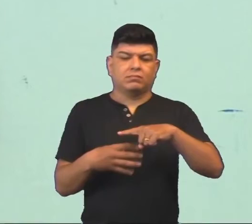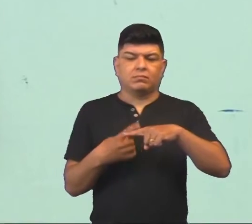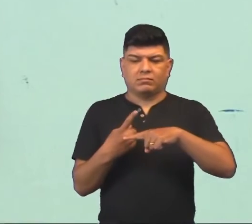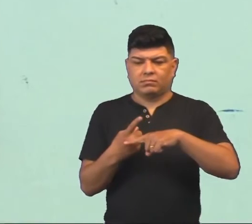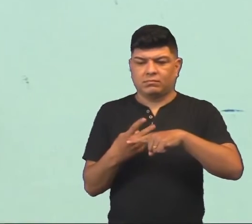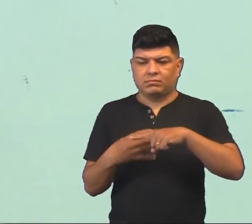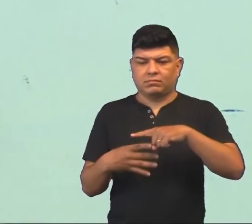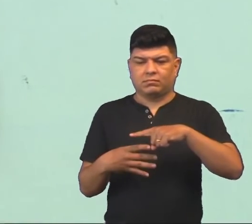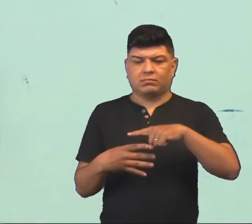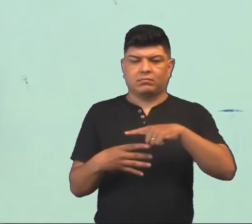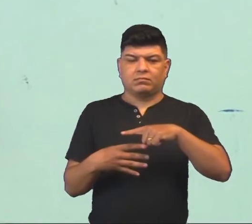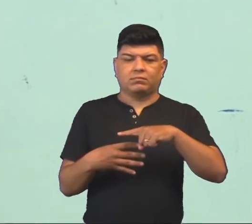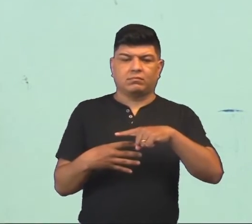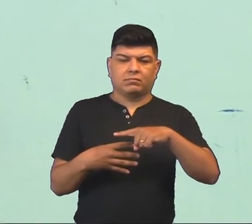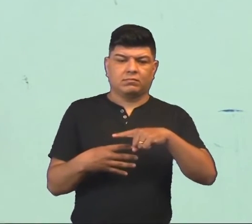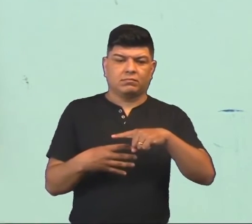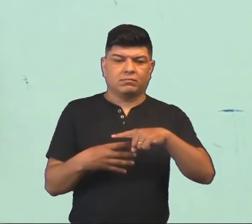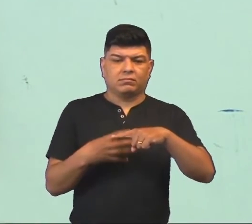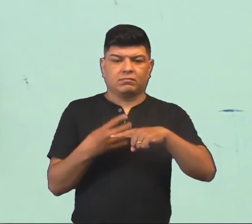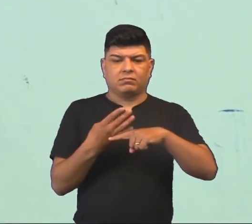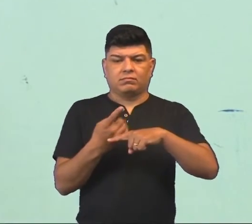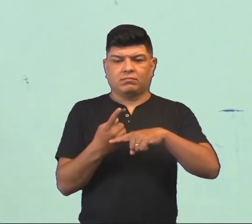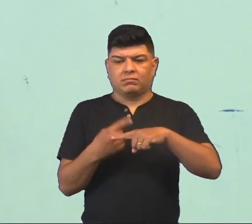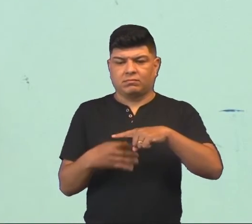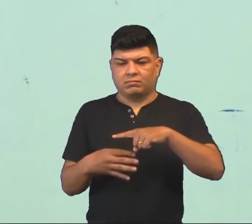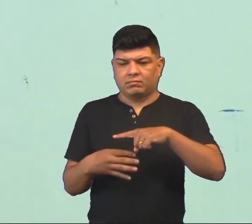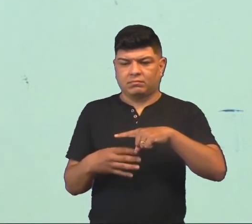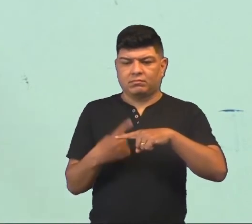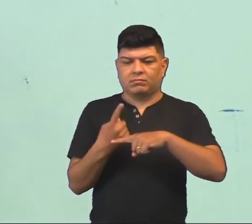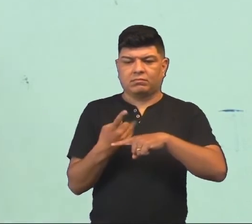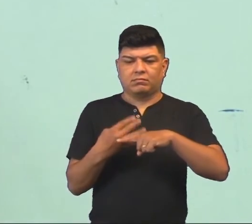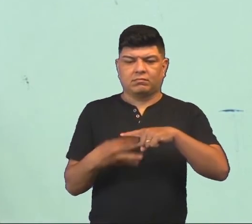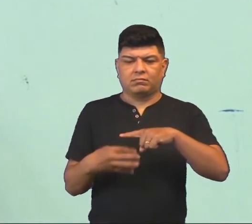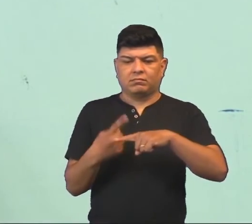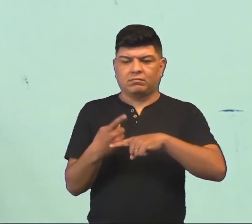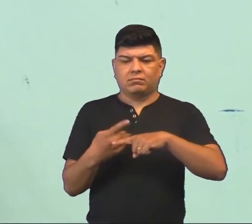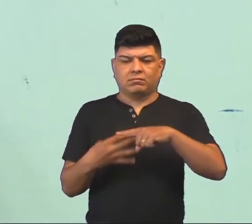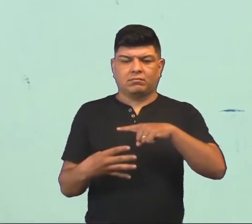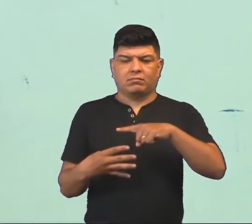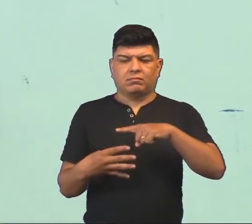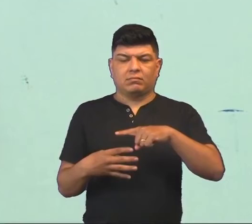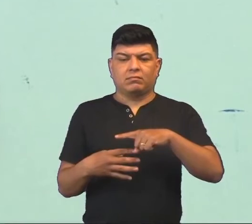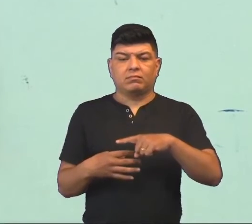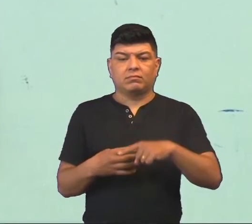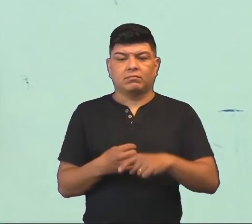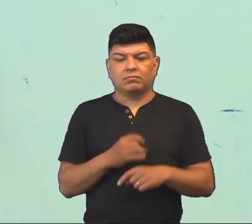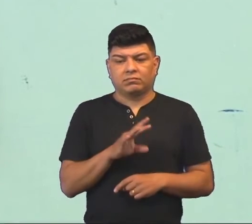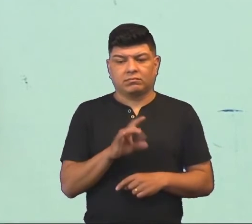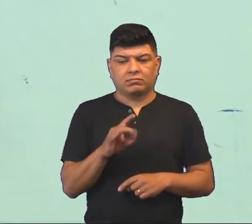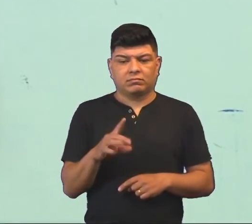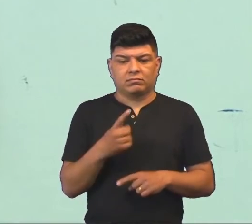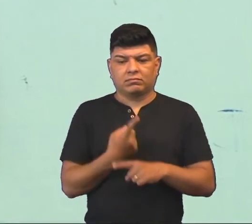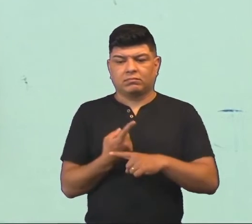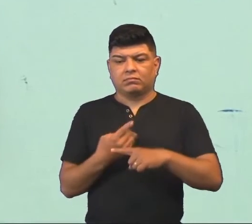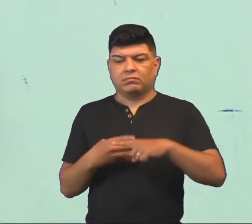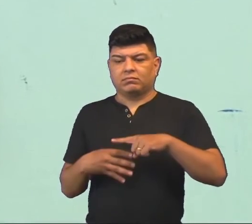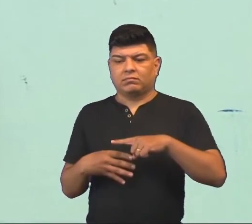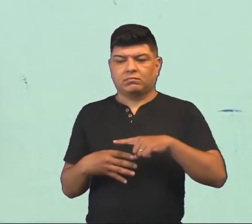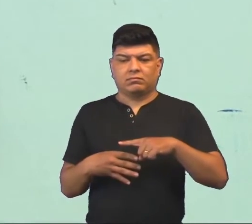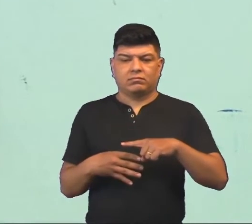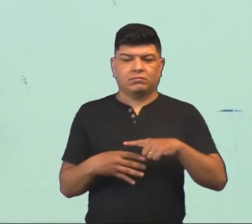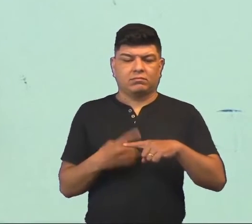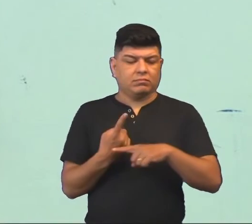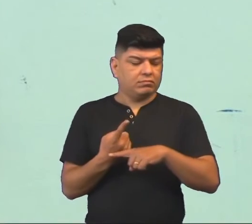é 1/4. 1/4 essa parte, 1/4 essa também, 1/4 e 1/4. Então, cada parte dessa